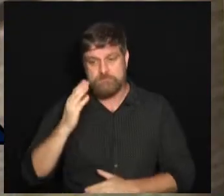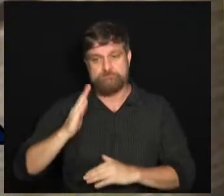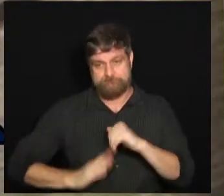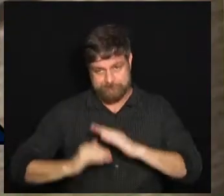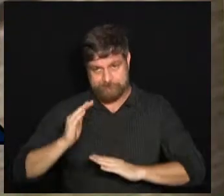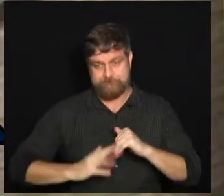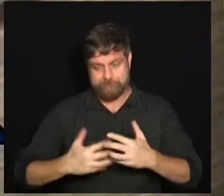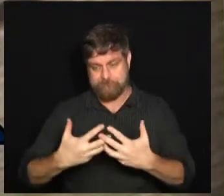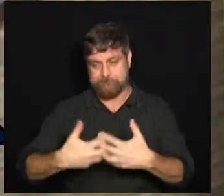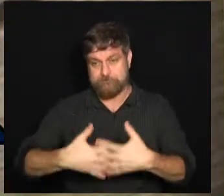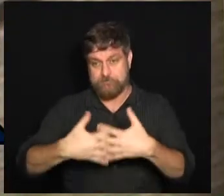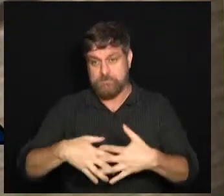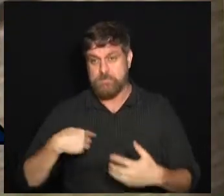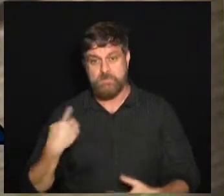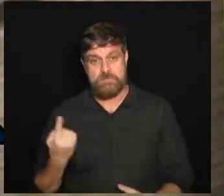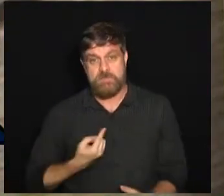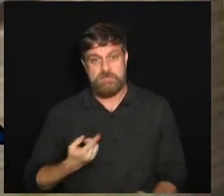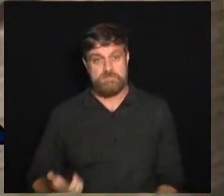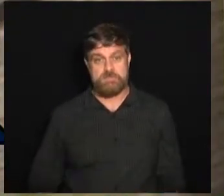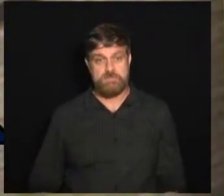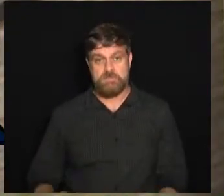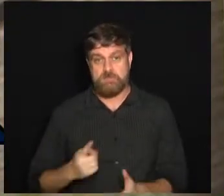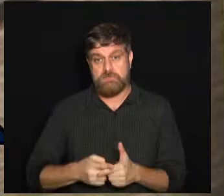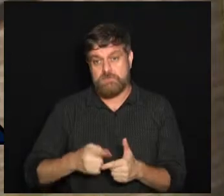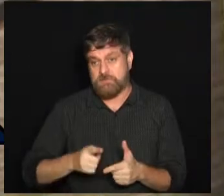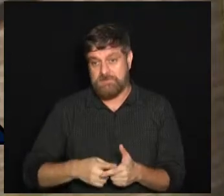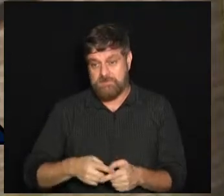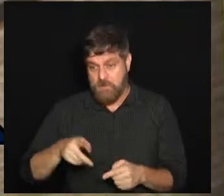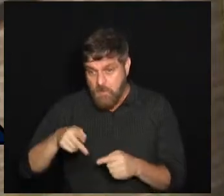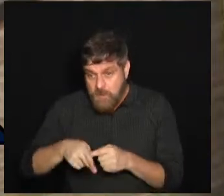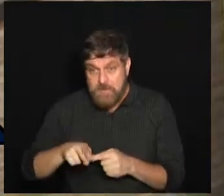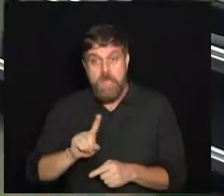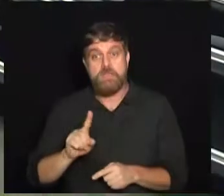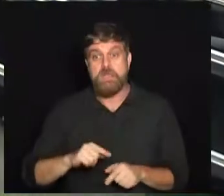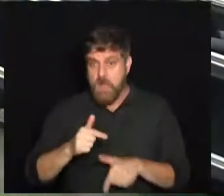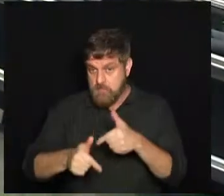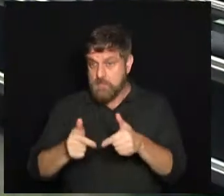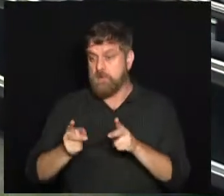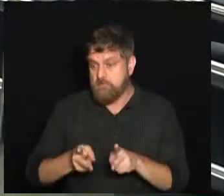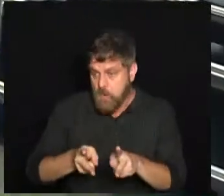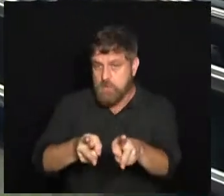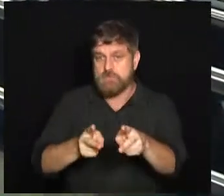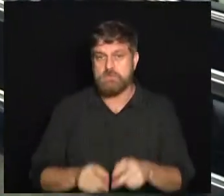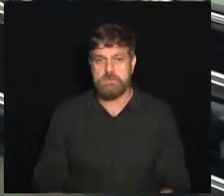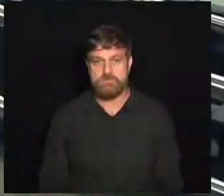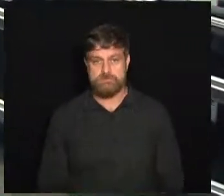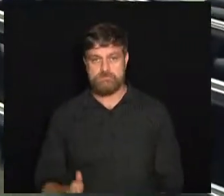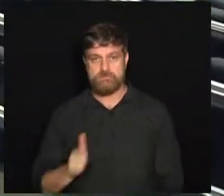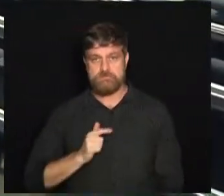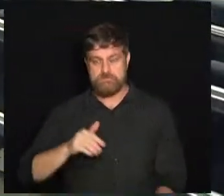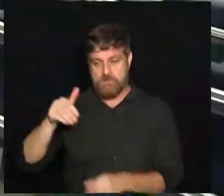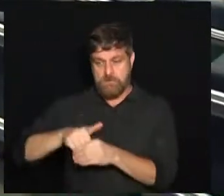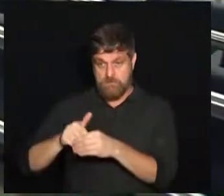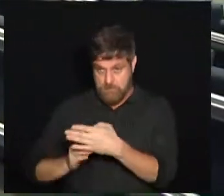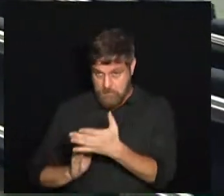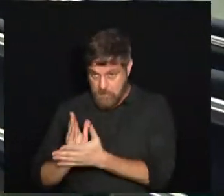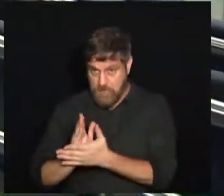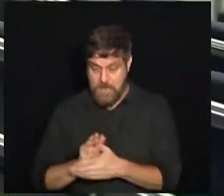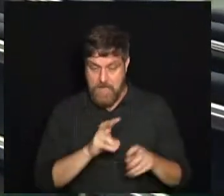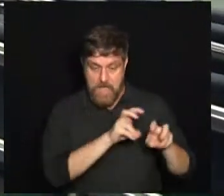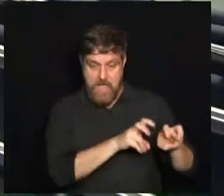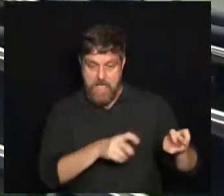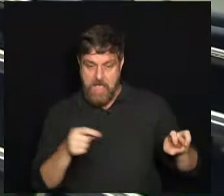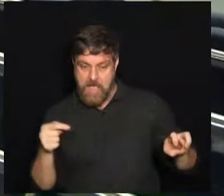levada a efeito e nós não temos solução de continuidade e nenhum trabalho realizado. Aprovado no plenário, caberá à mesa